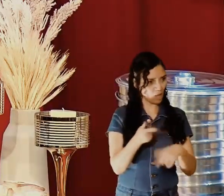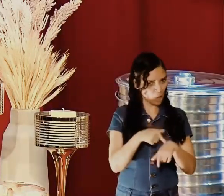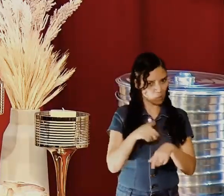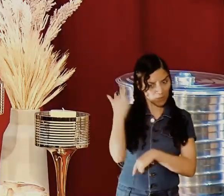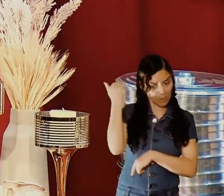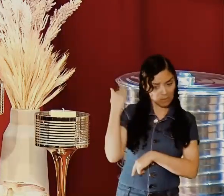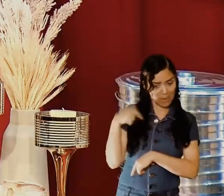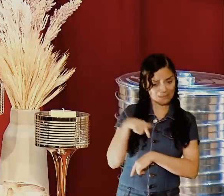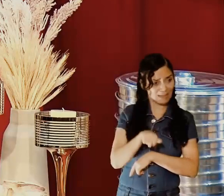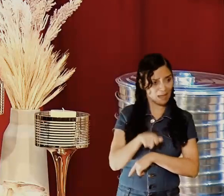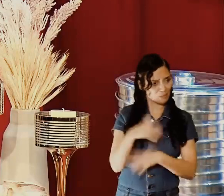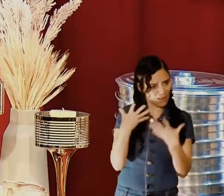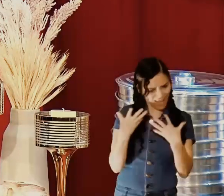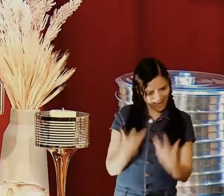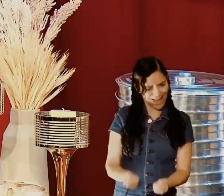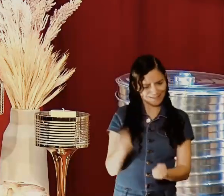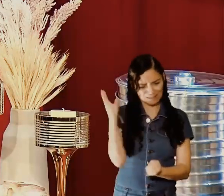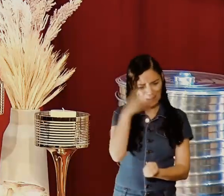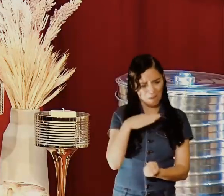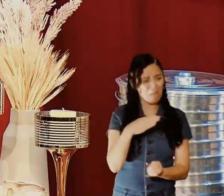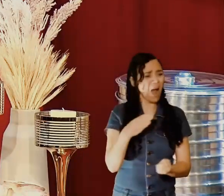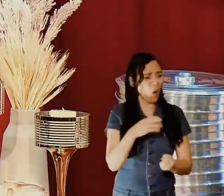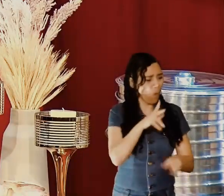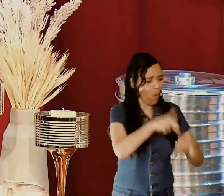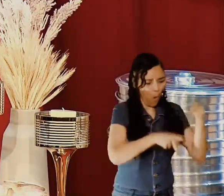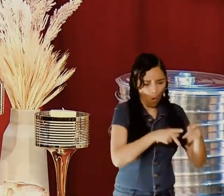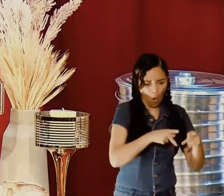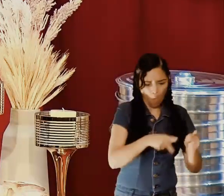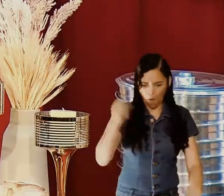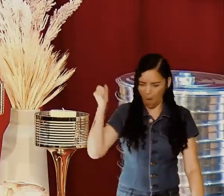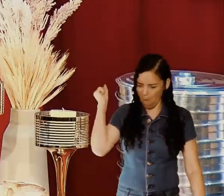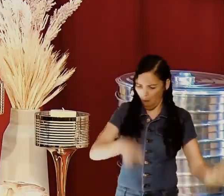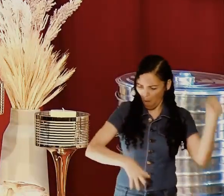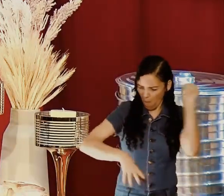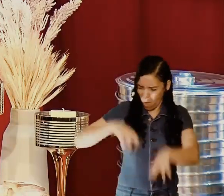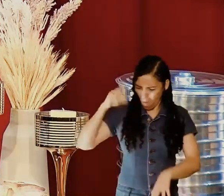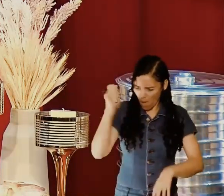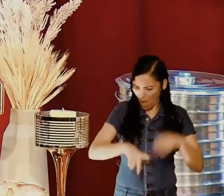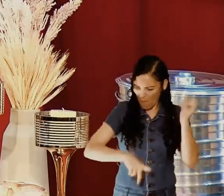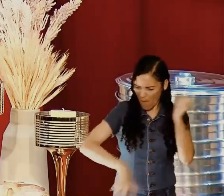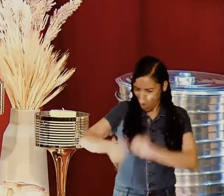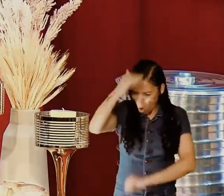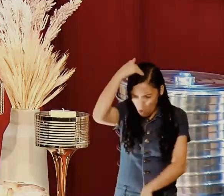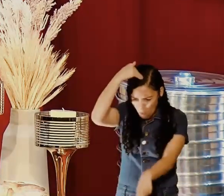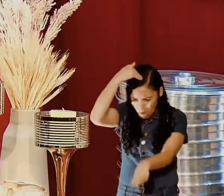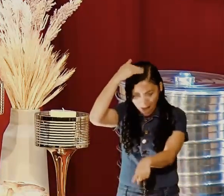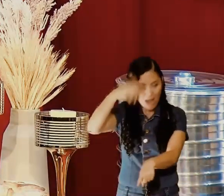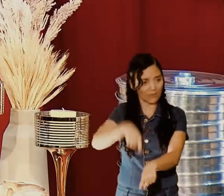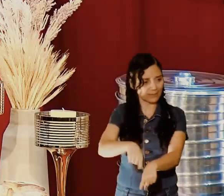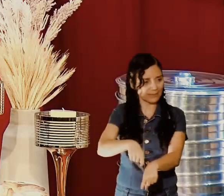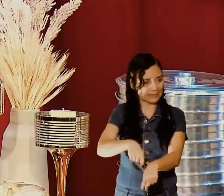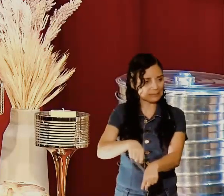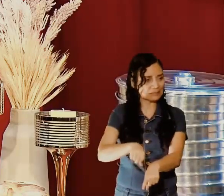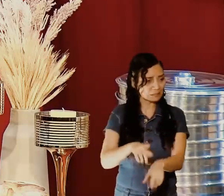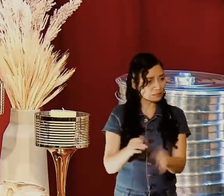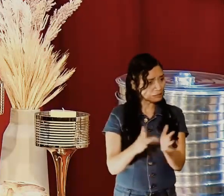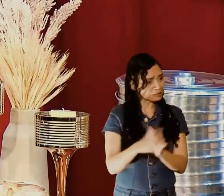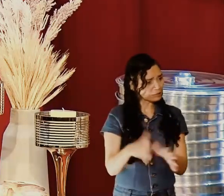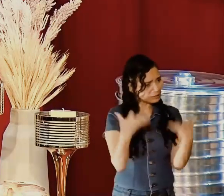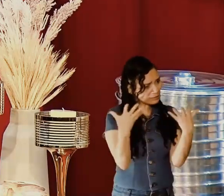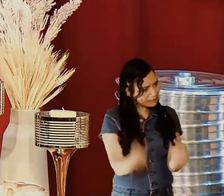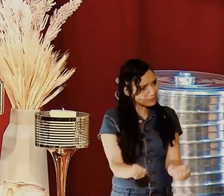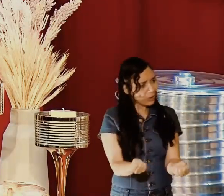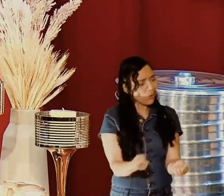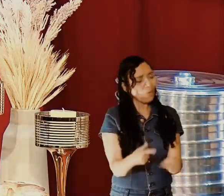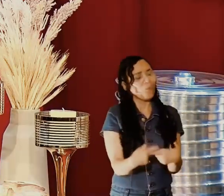apenas a madeira e os cravos, mas foi um inferno depositado nos ombros de Jesus, que era